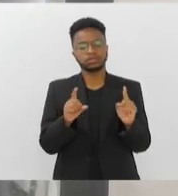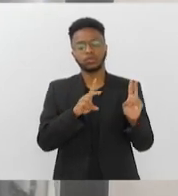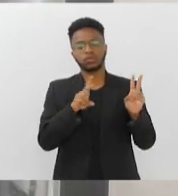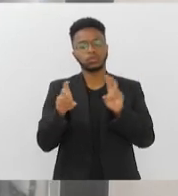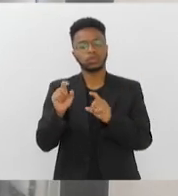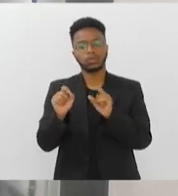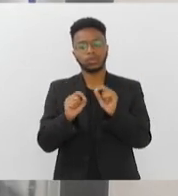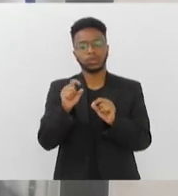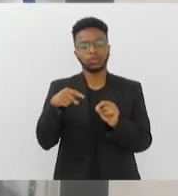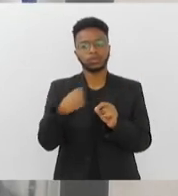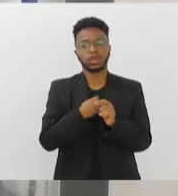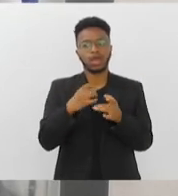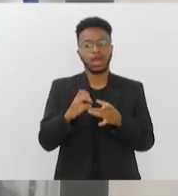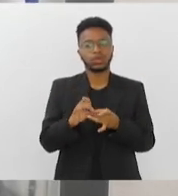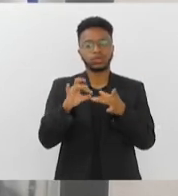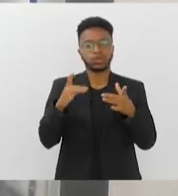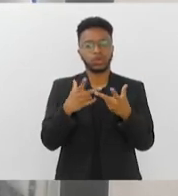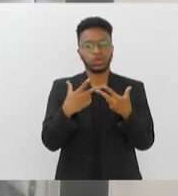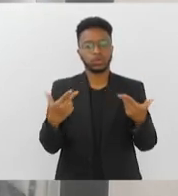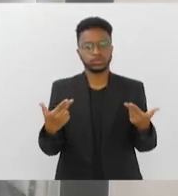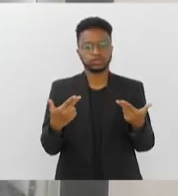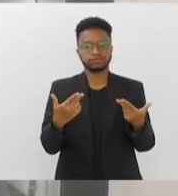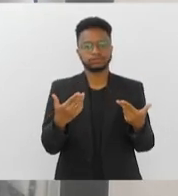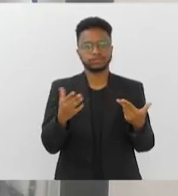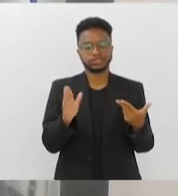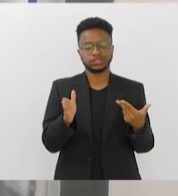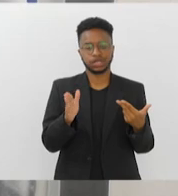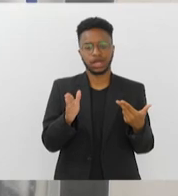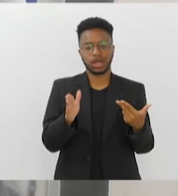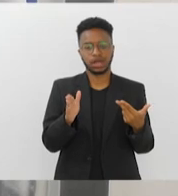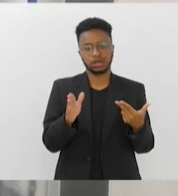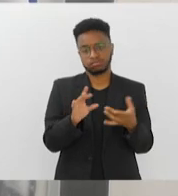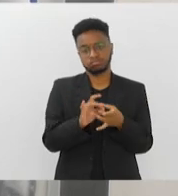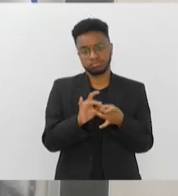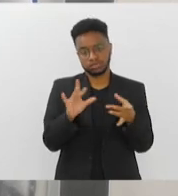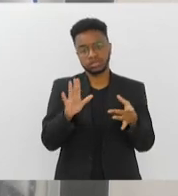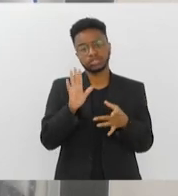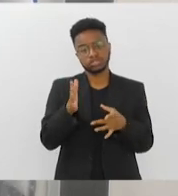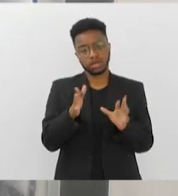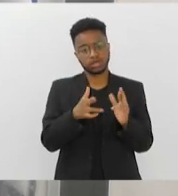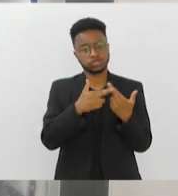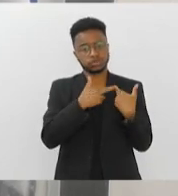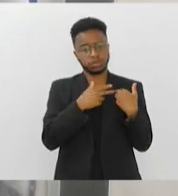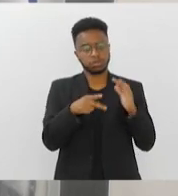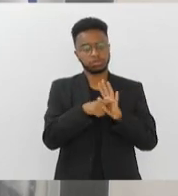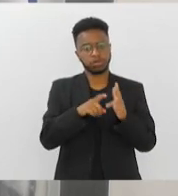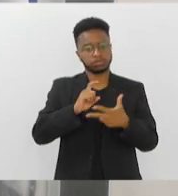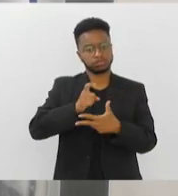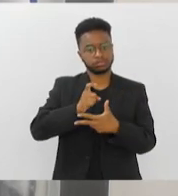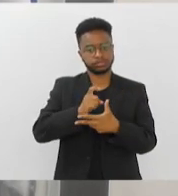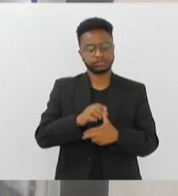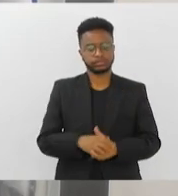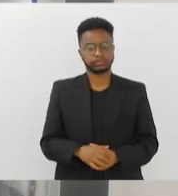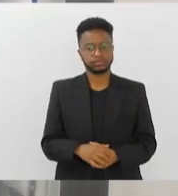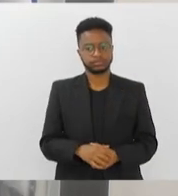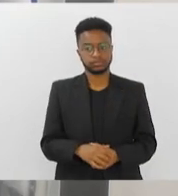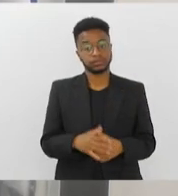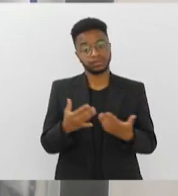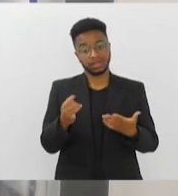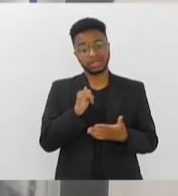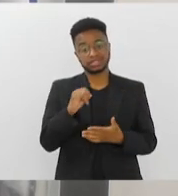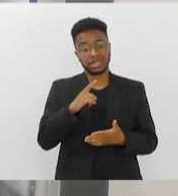gente acaba autorizando algo que já é autorizado e já é de competência do Poder Executivo. Se fosse uma